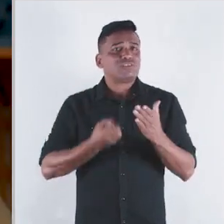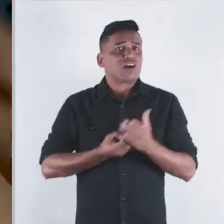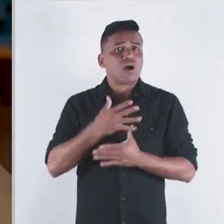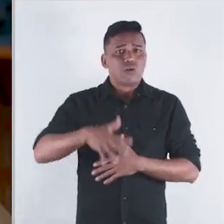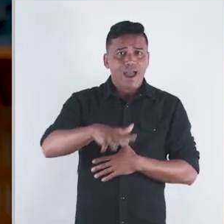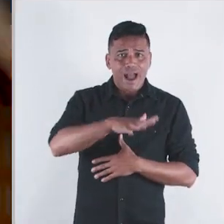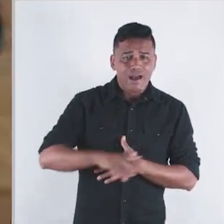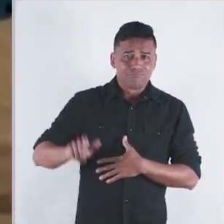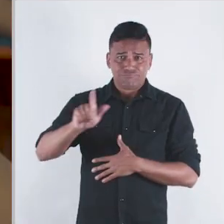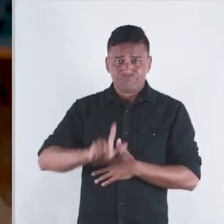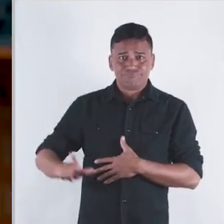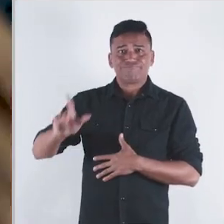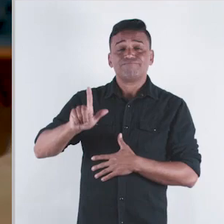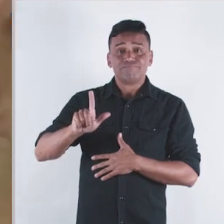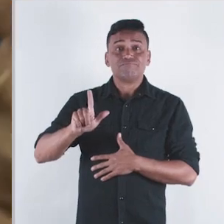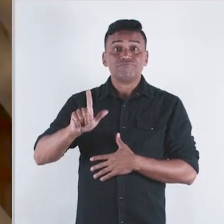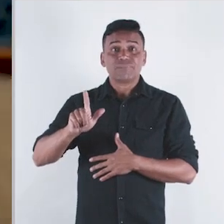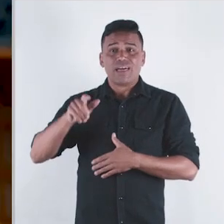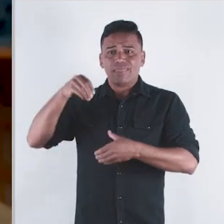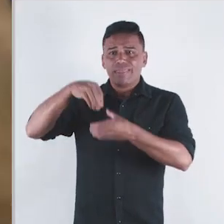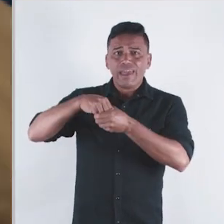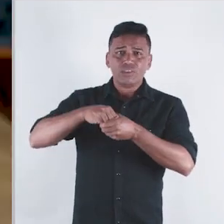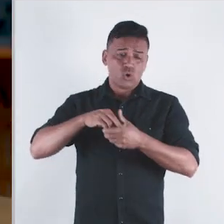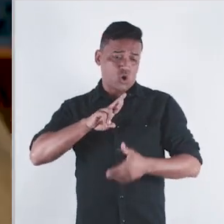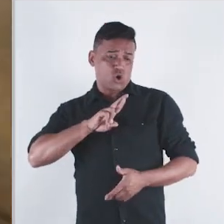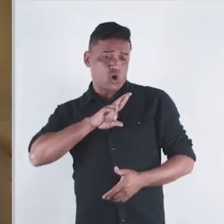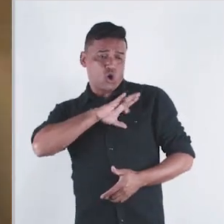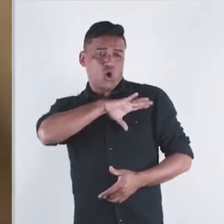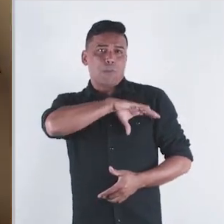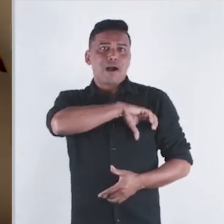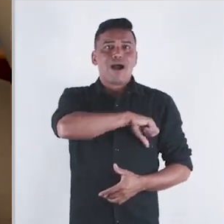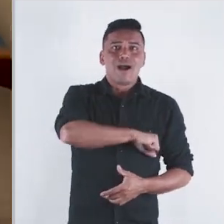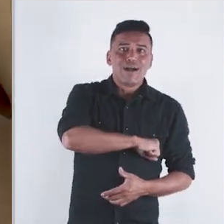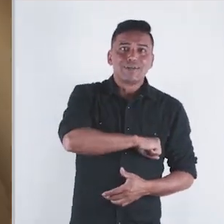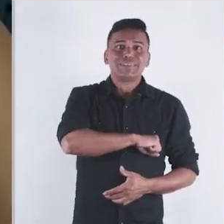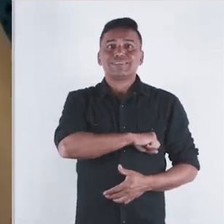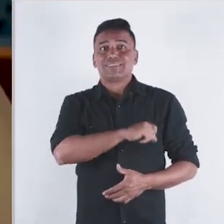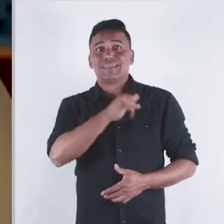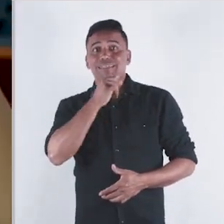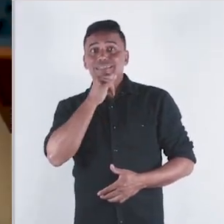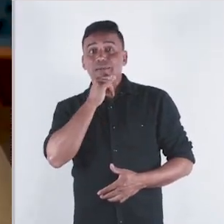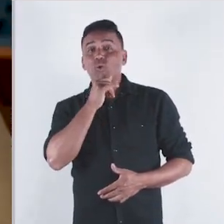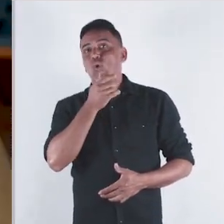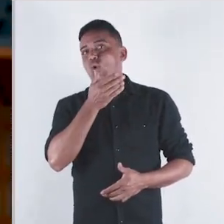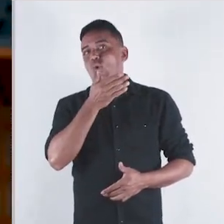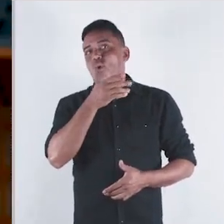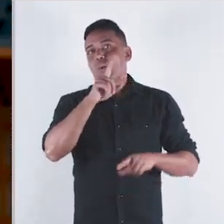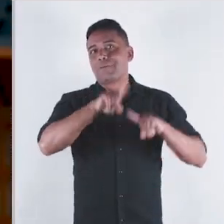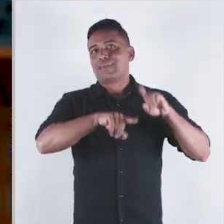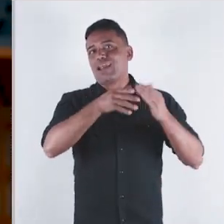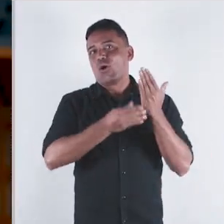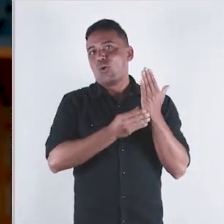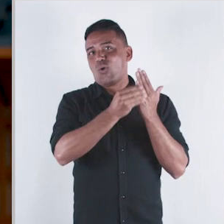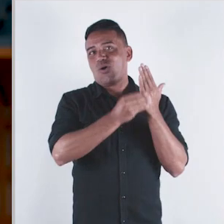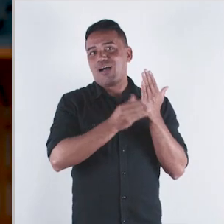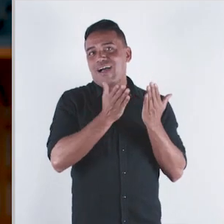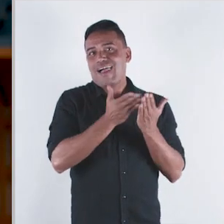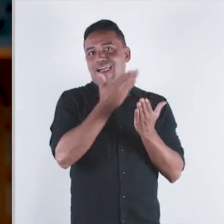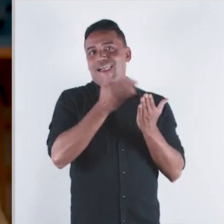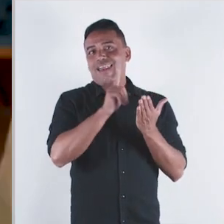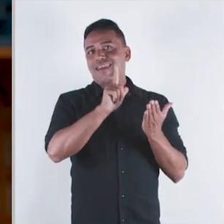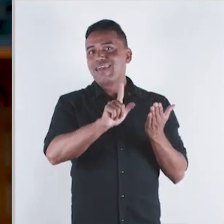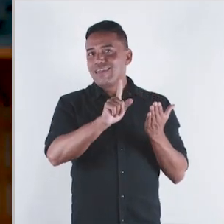o romance no suporte do livro, né? Toda essa nomenclatura que a